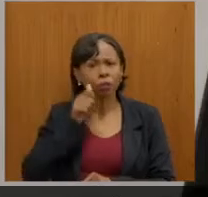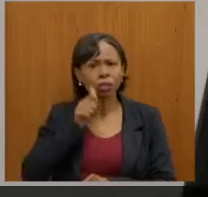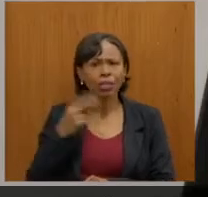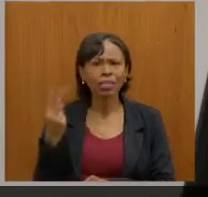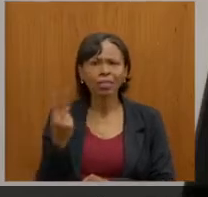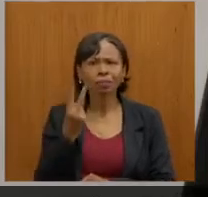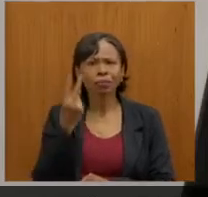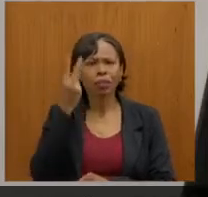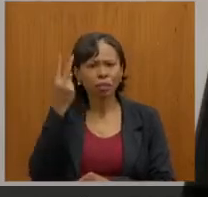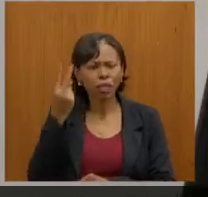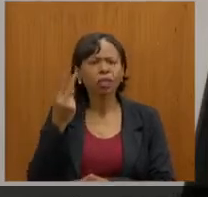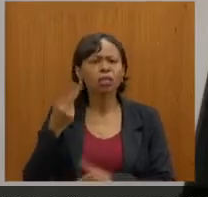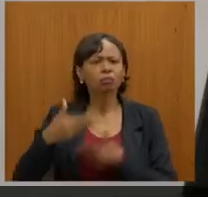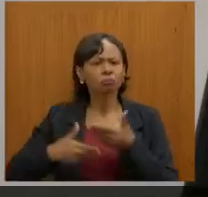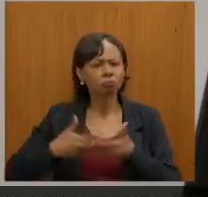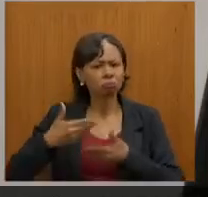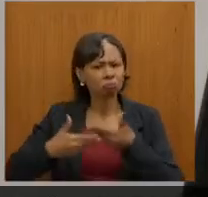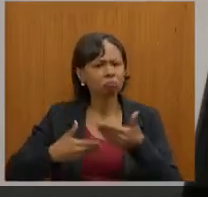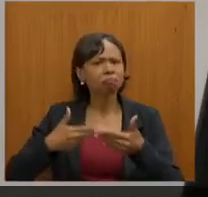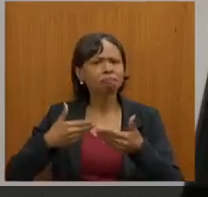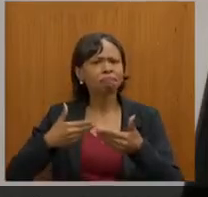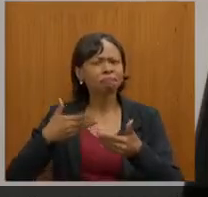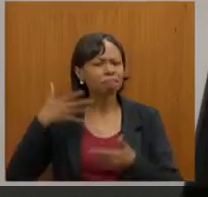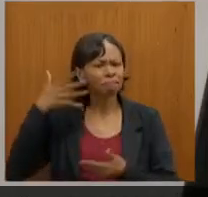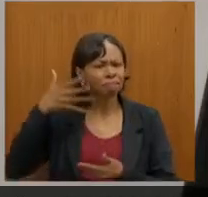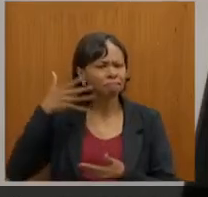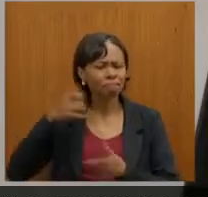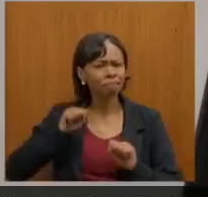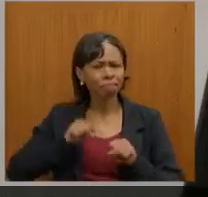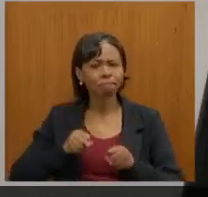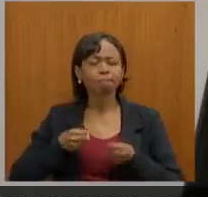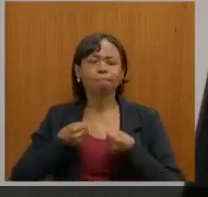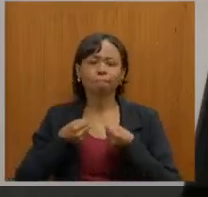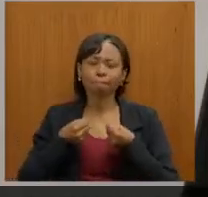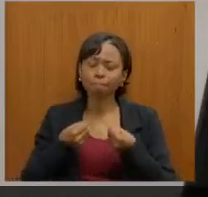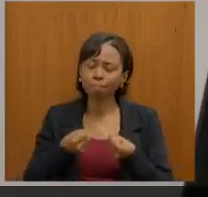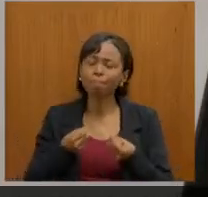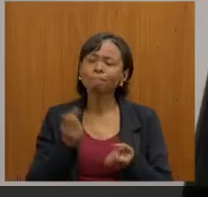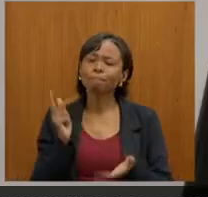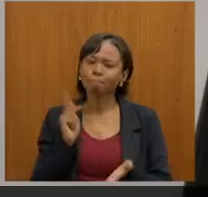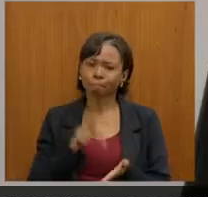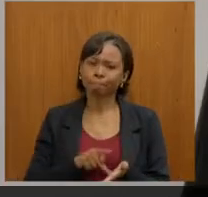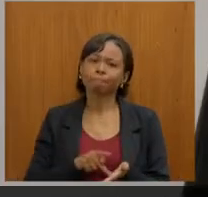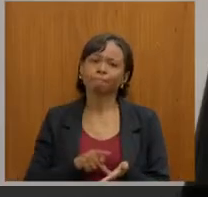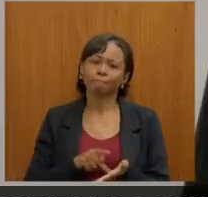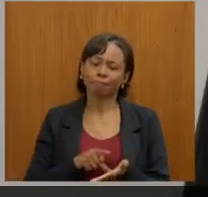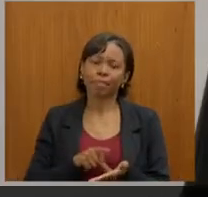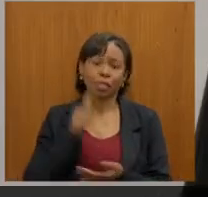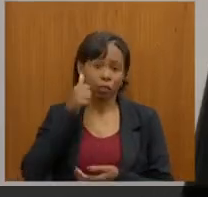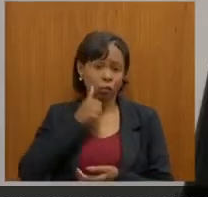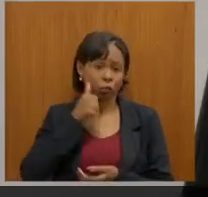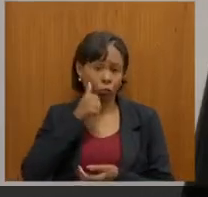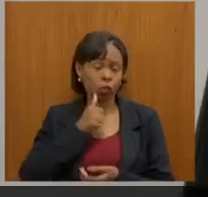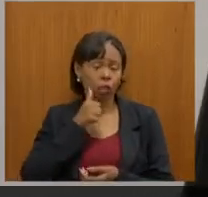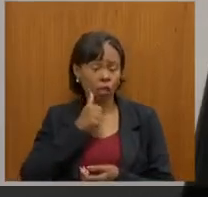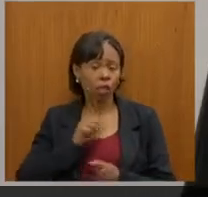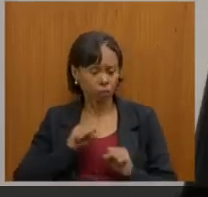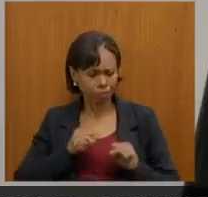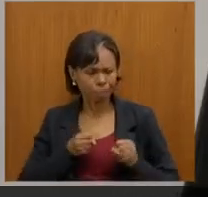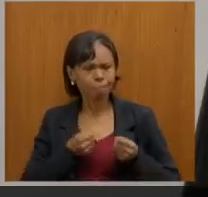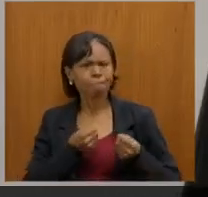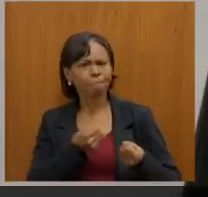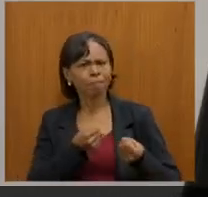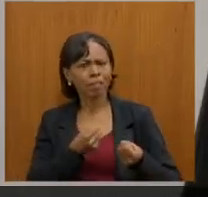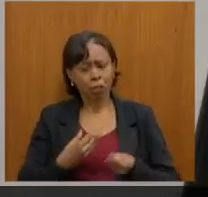robusta na pauta e que são de Fato defensoras né E que compraram mesmo essa causa que coloca uma